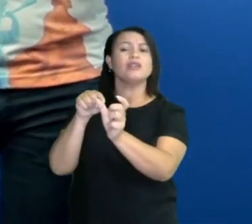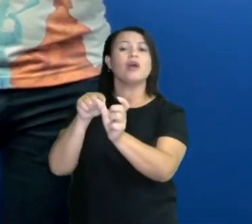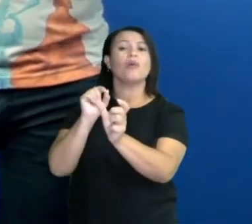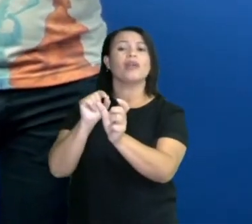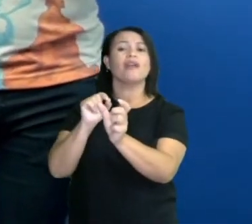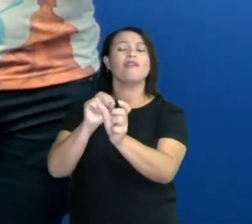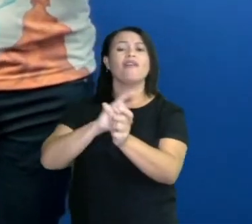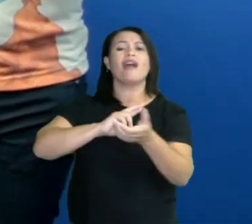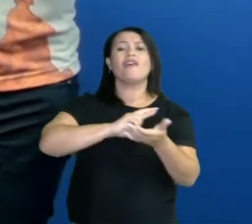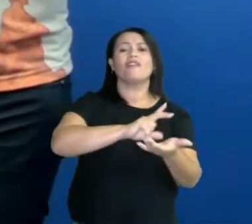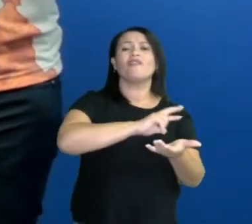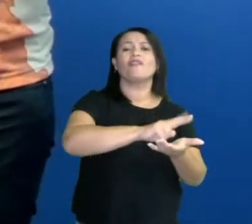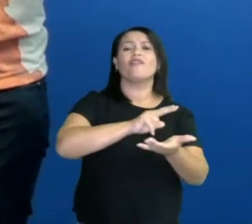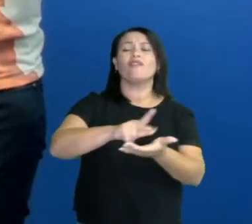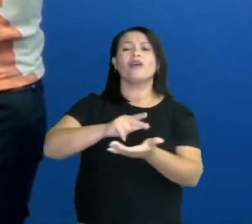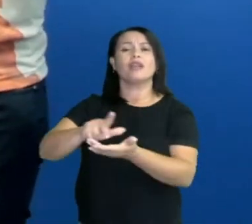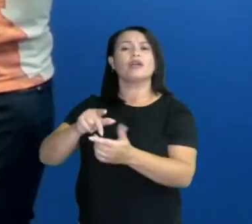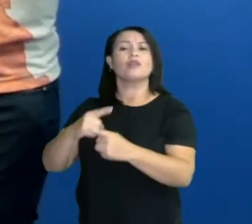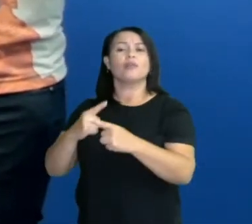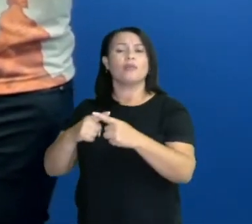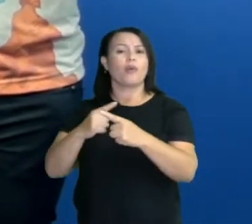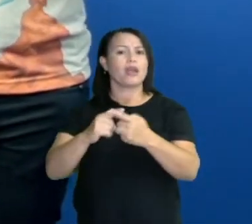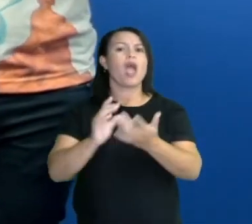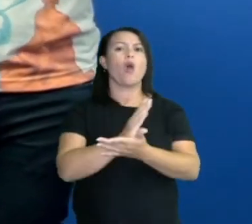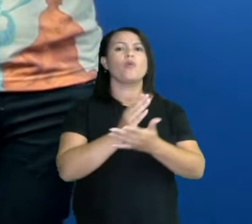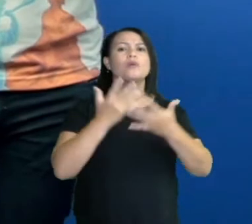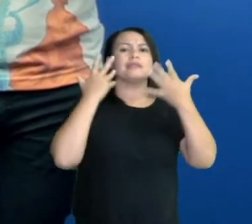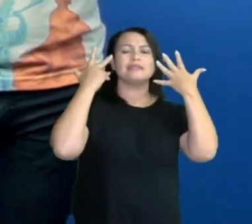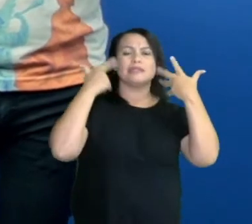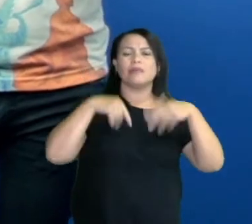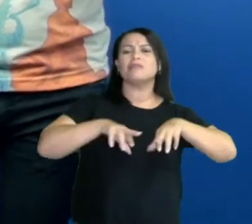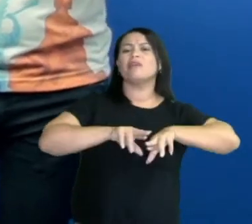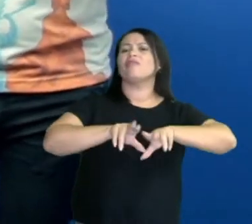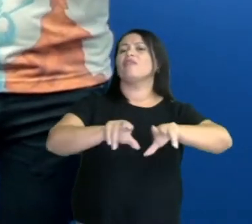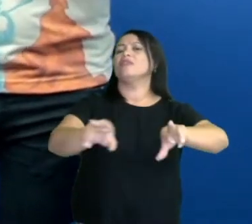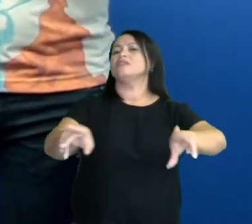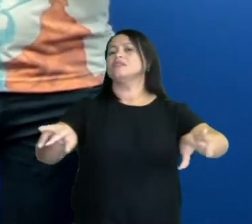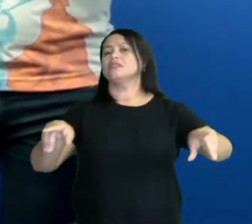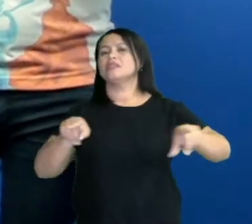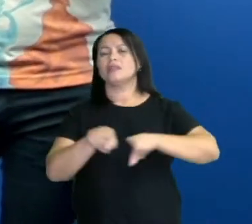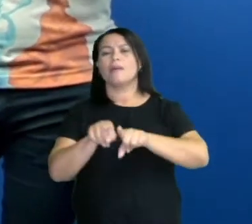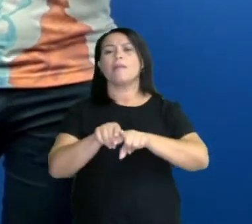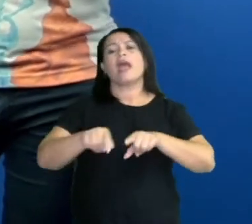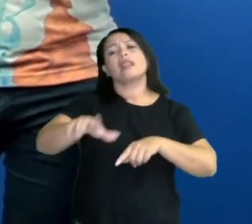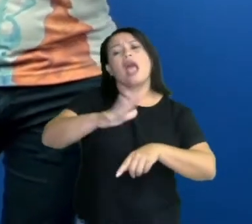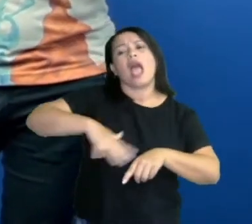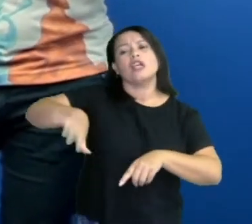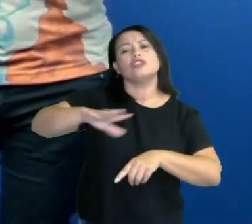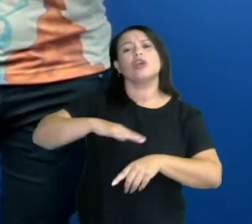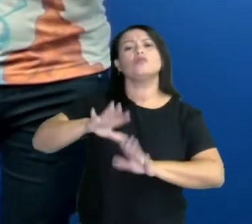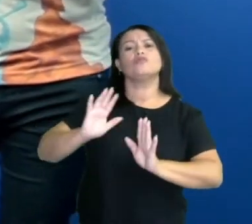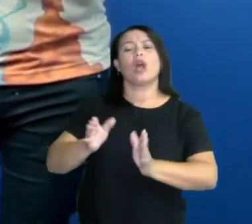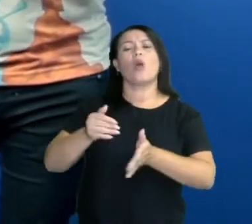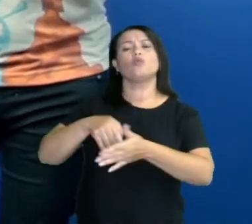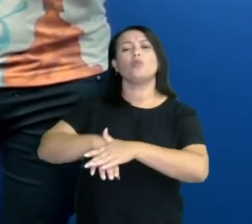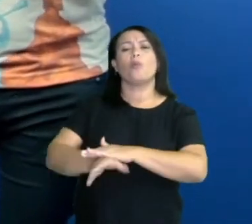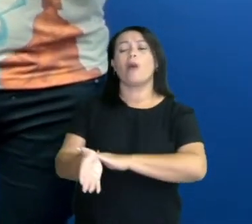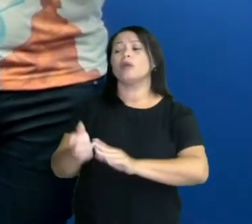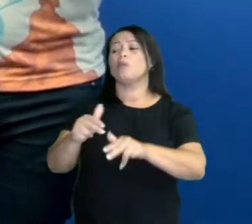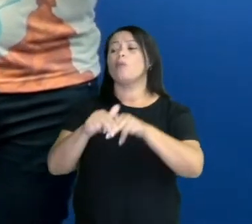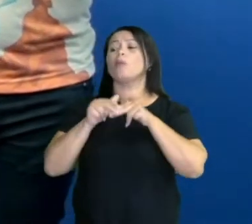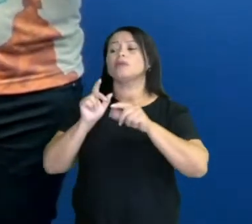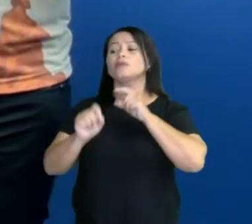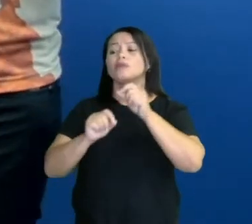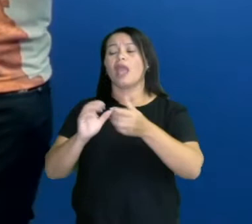vai variando, porque os animais têm características semelhantes e vão se diferenciando de acordo com a região em que se adaptaram. Por